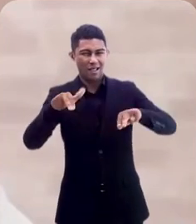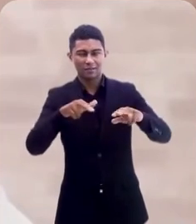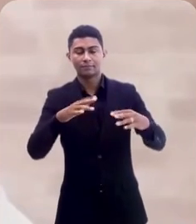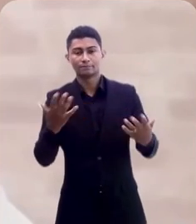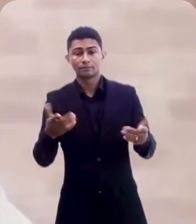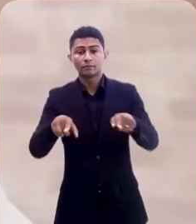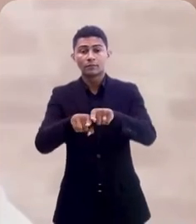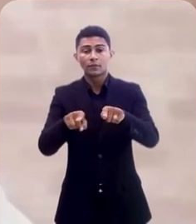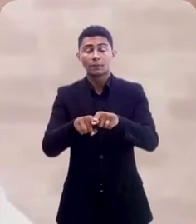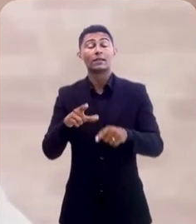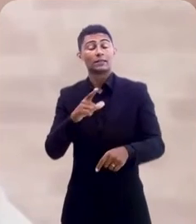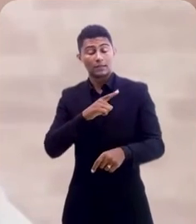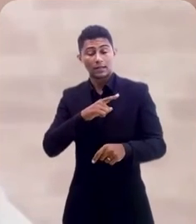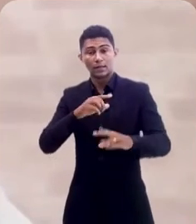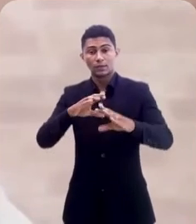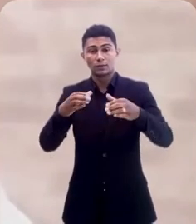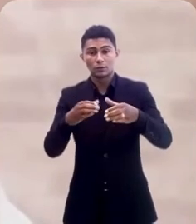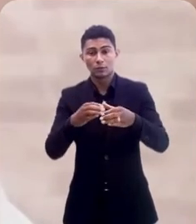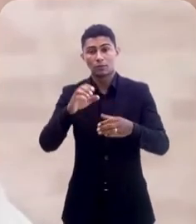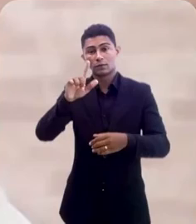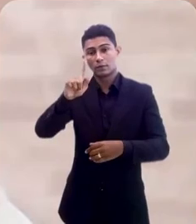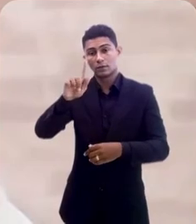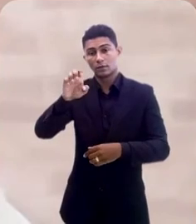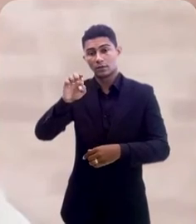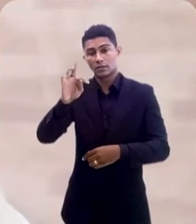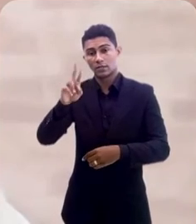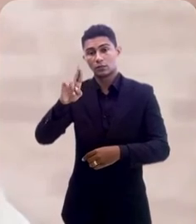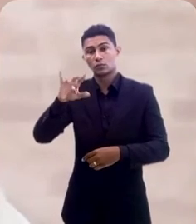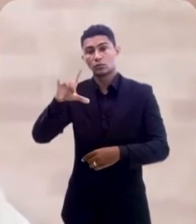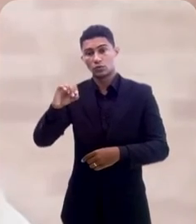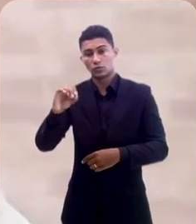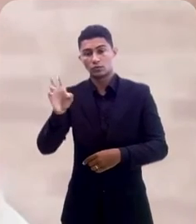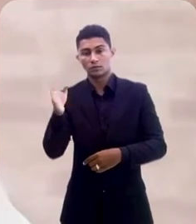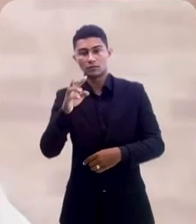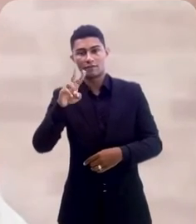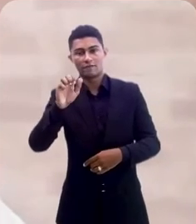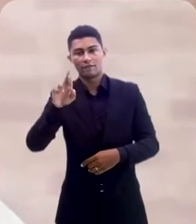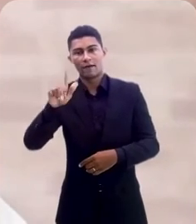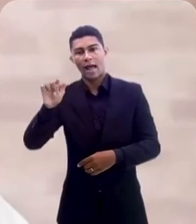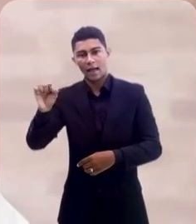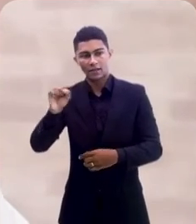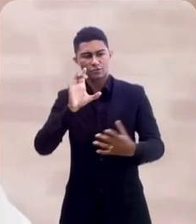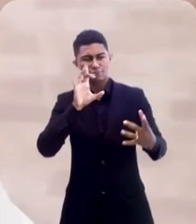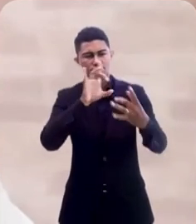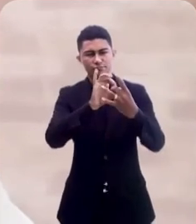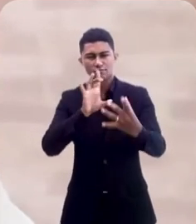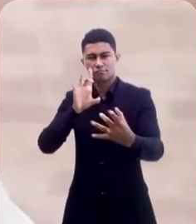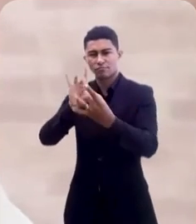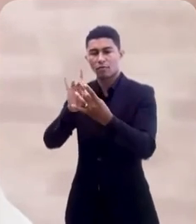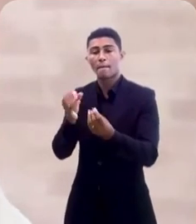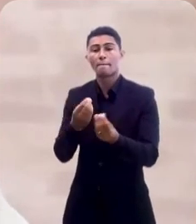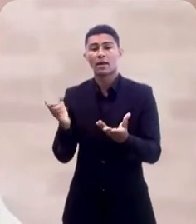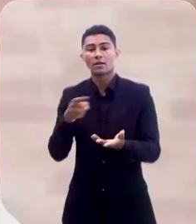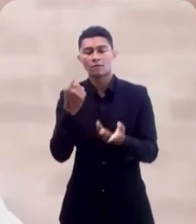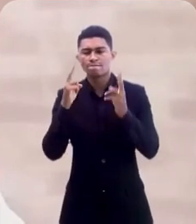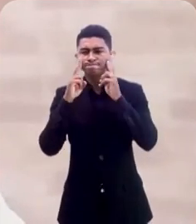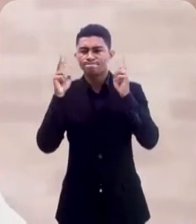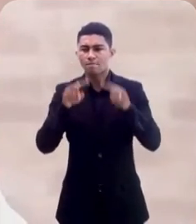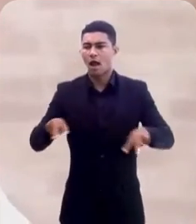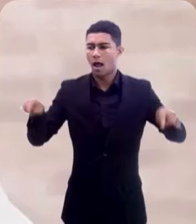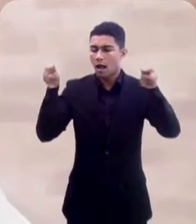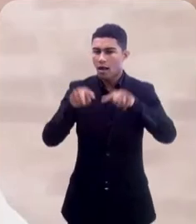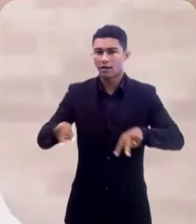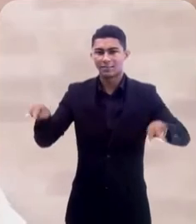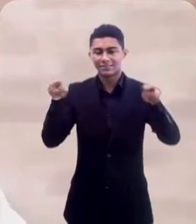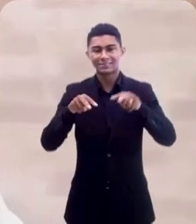com a Fundação Getúlio Vargas, ter um outro olhar não só sobre